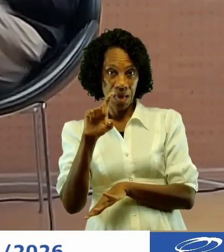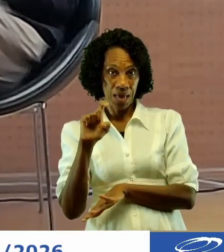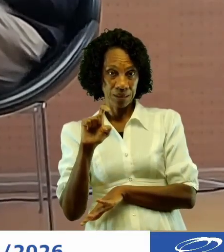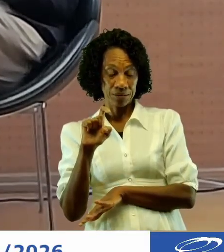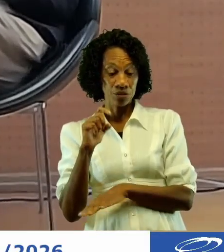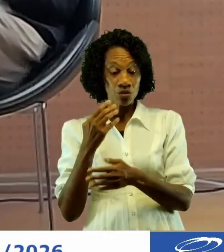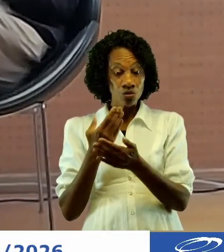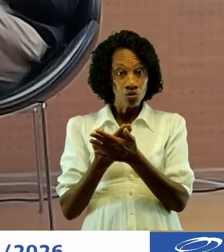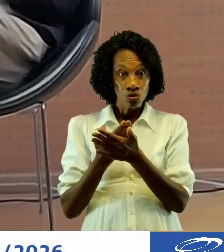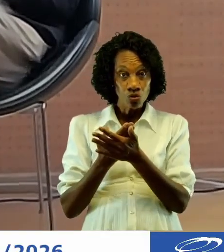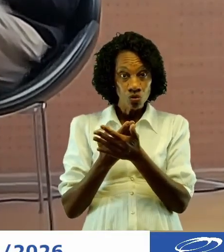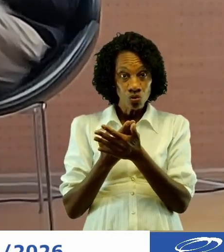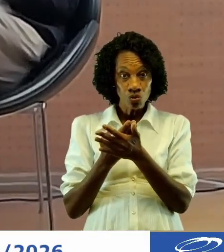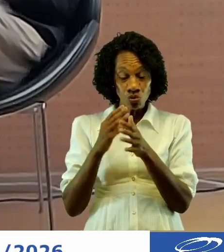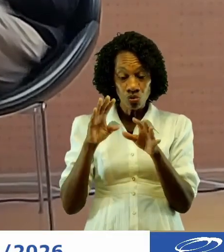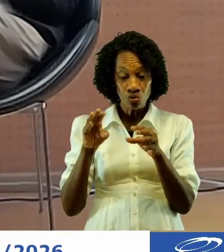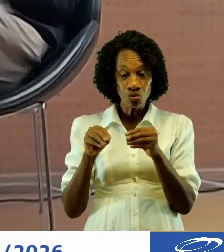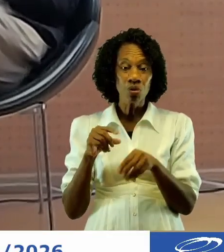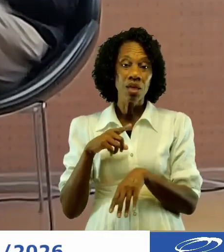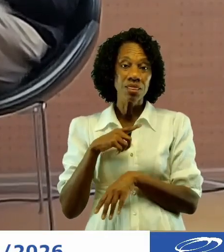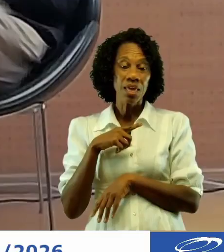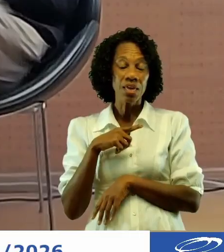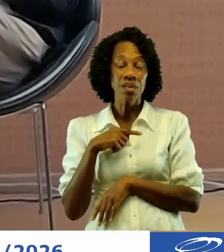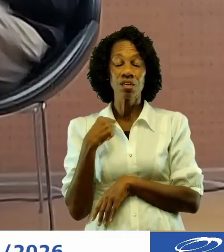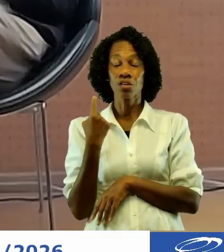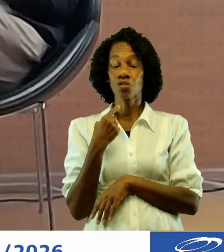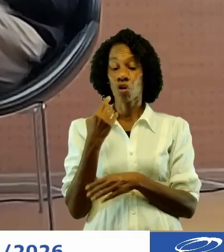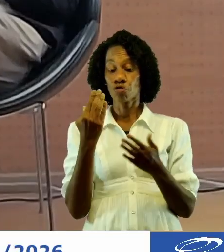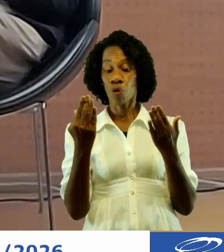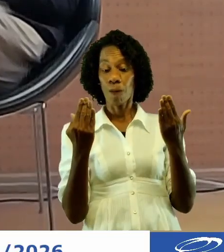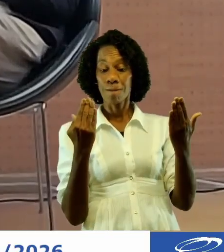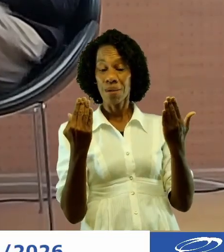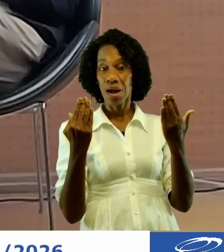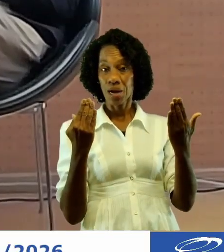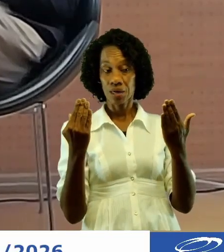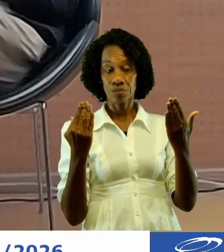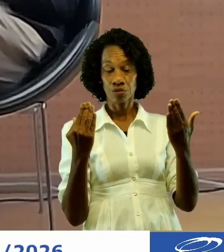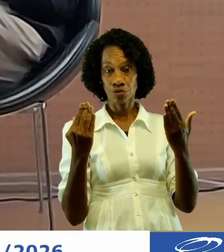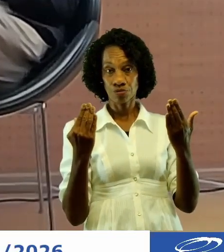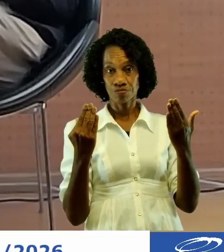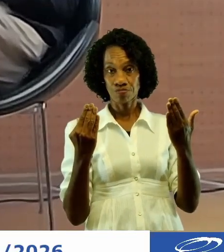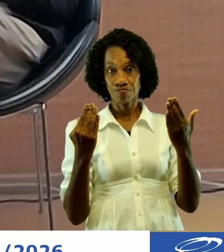estudo, também estamos submetendo, que nós comparamos a